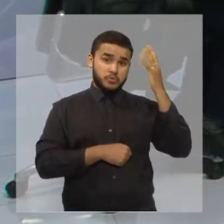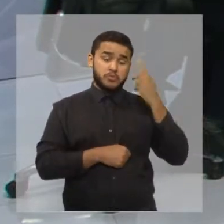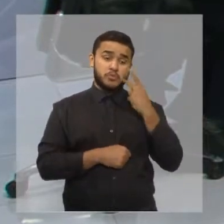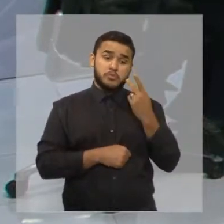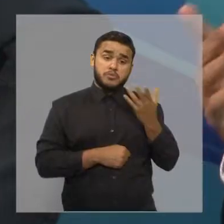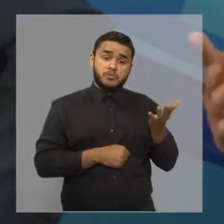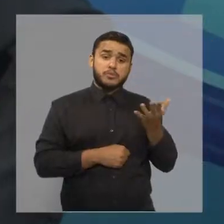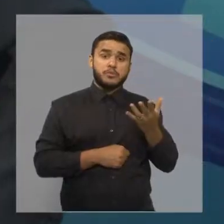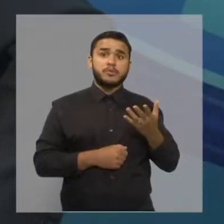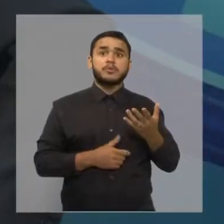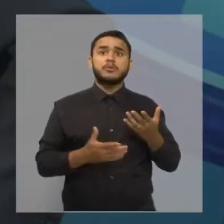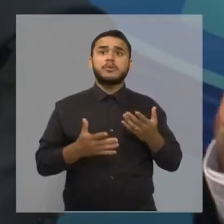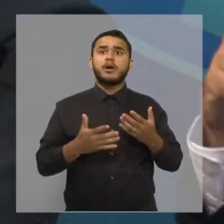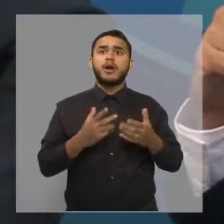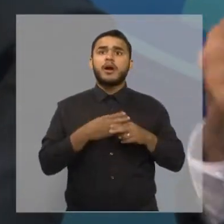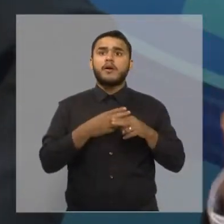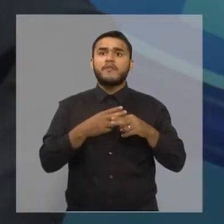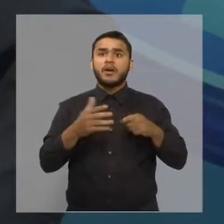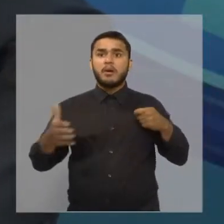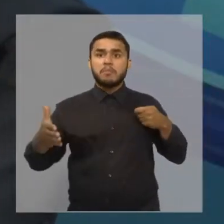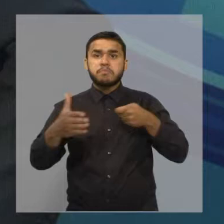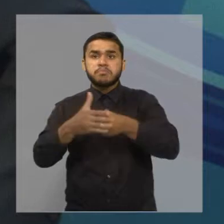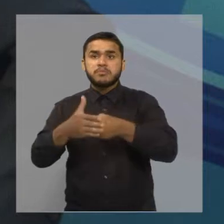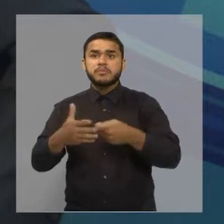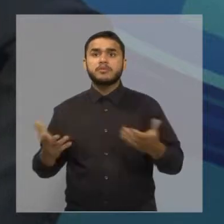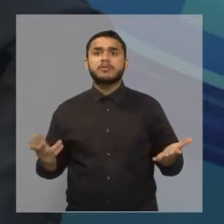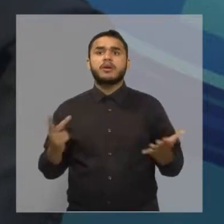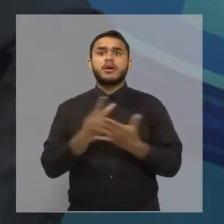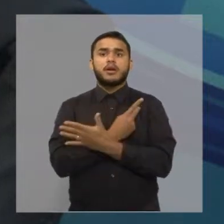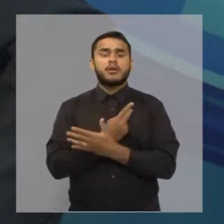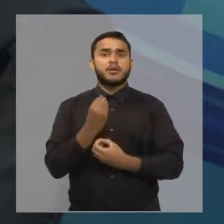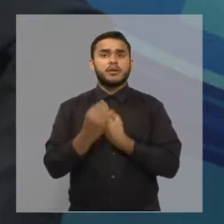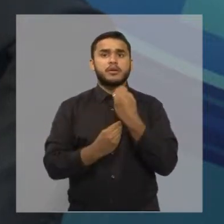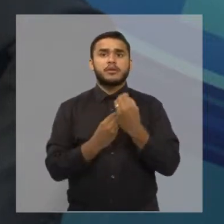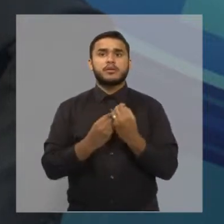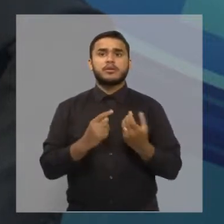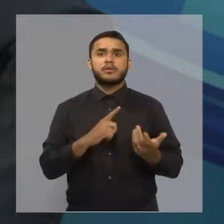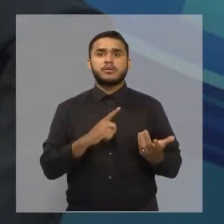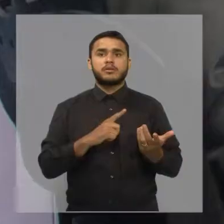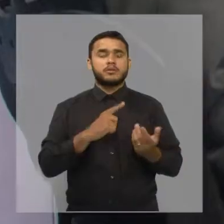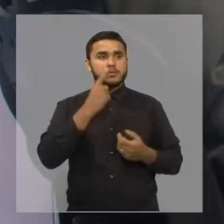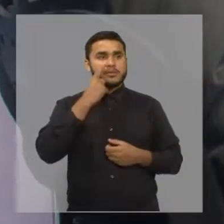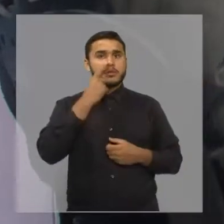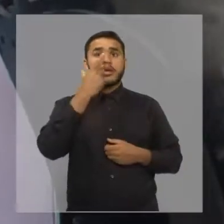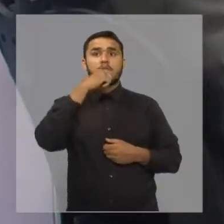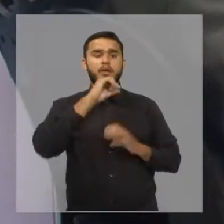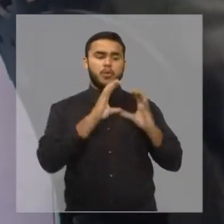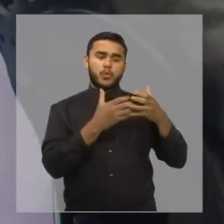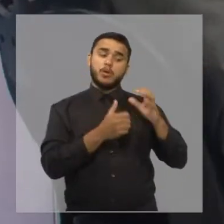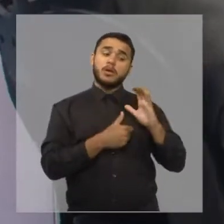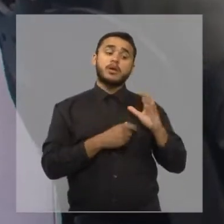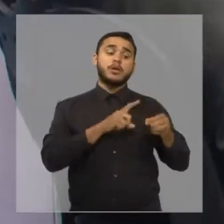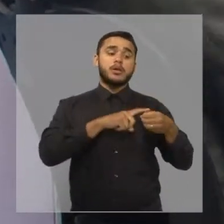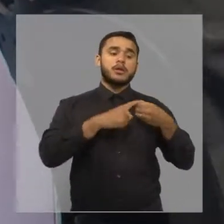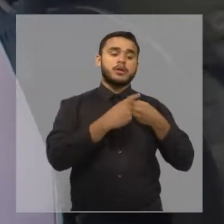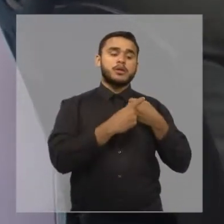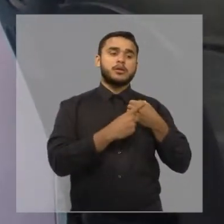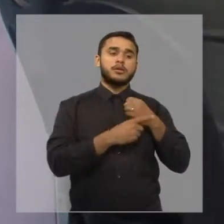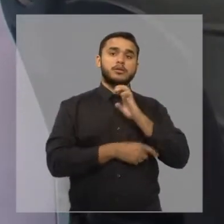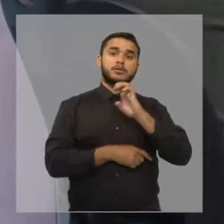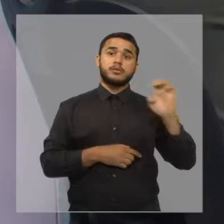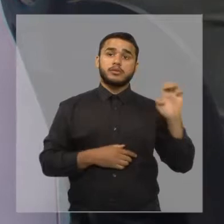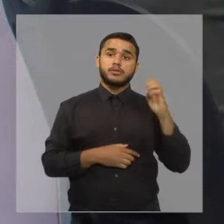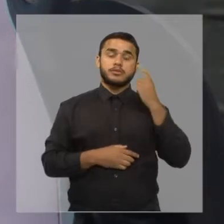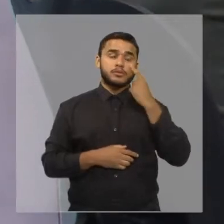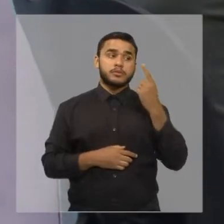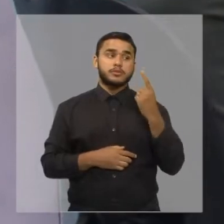era ligado a um partido da esquerda. E o rapaz teve advogados caríssimos que não tinha condição de pagar. Vamos fazer... Quem pagou? Vamos fazer a defesa... Quem pagou os advogados? Vamos fazer